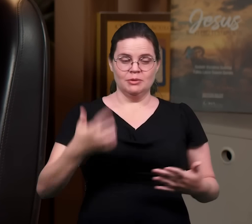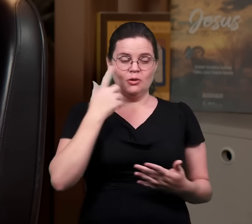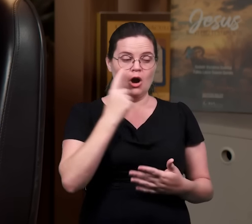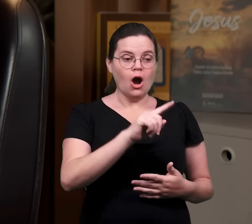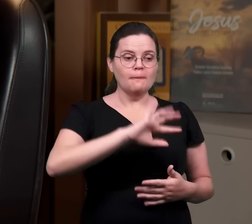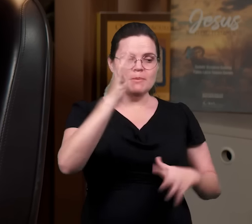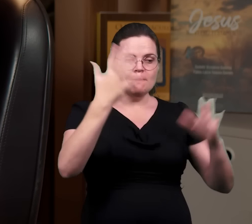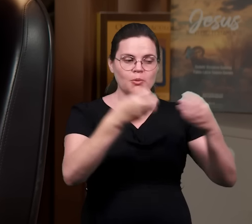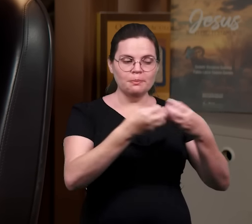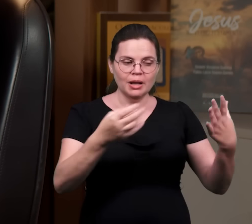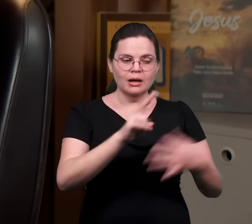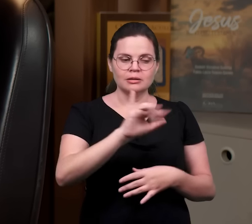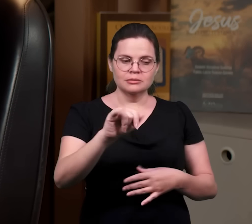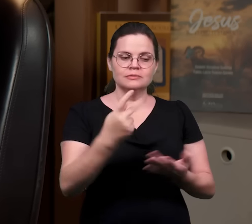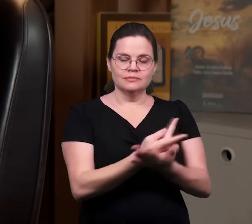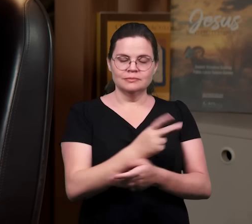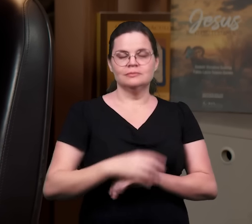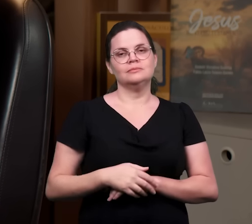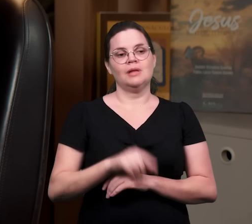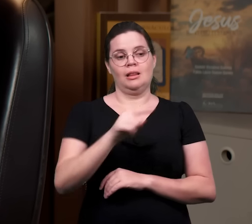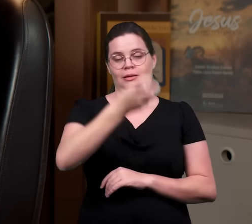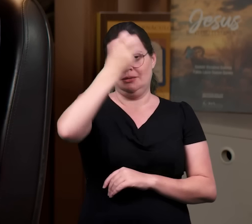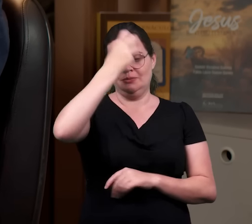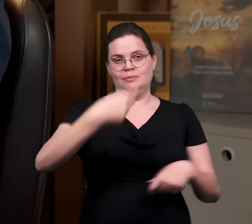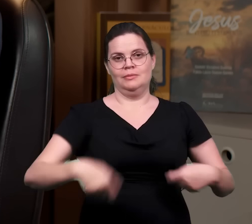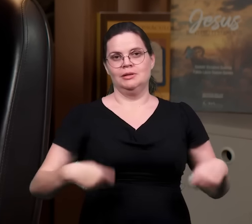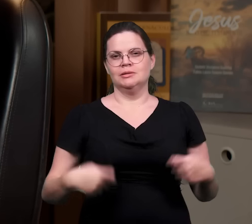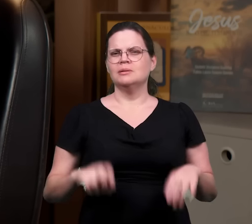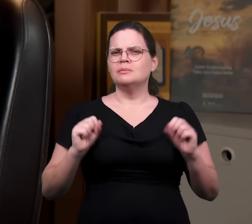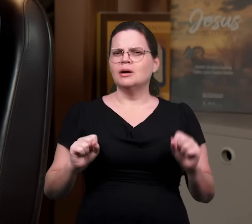e maravilhas iriam acontecer no Egito. A gente pode,